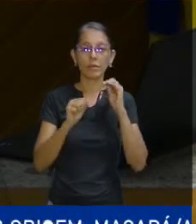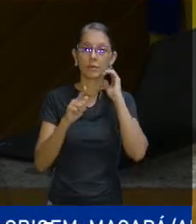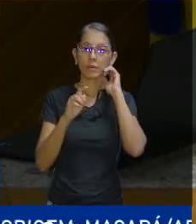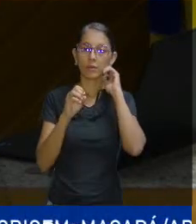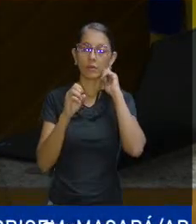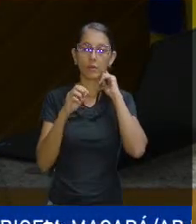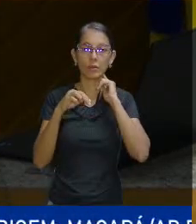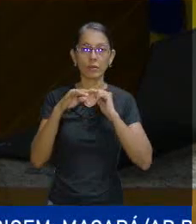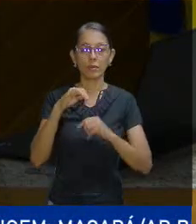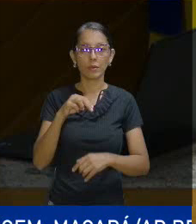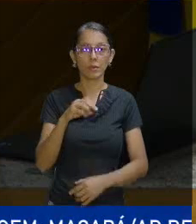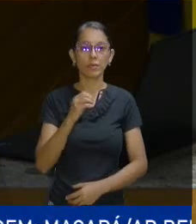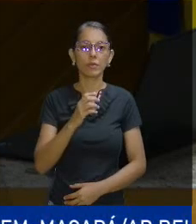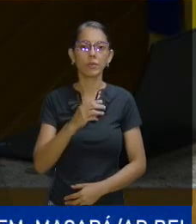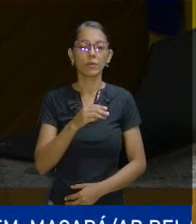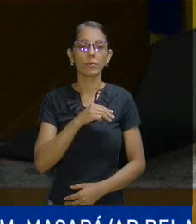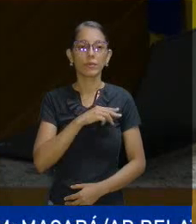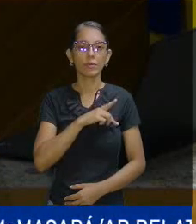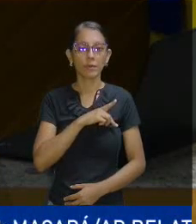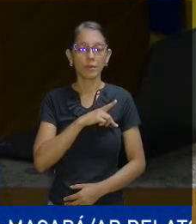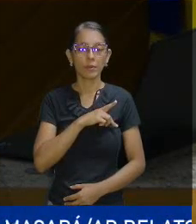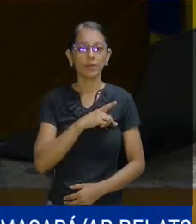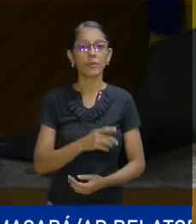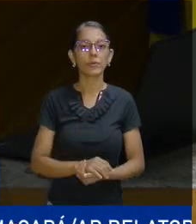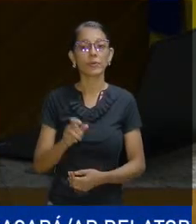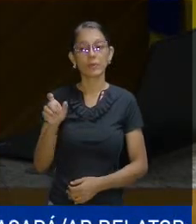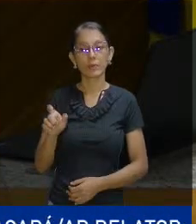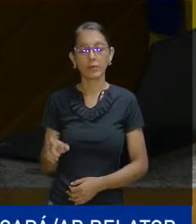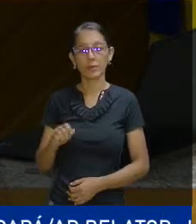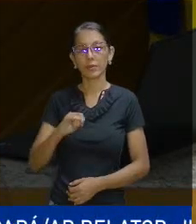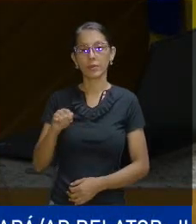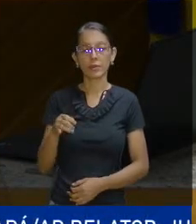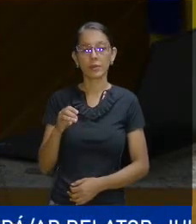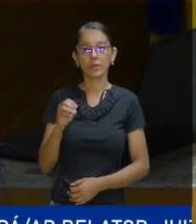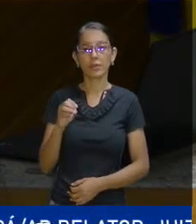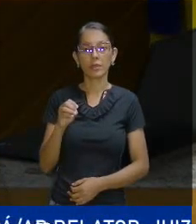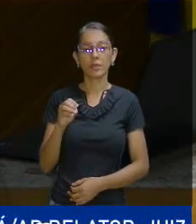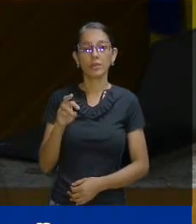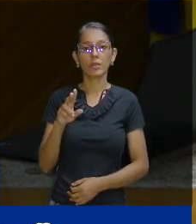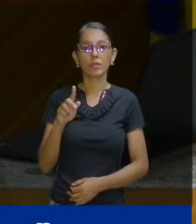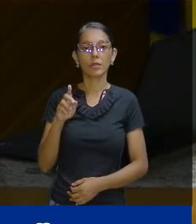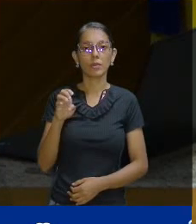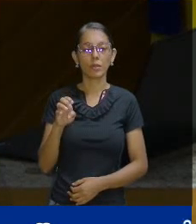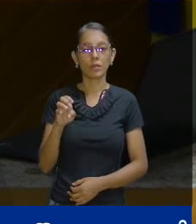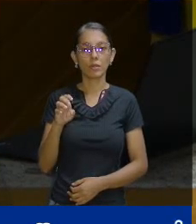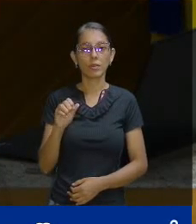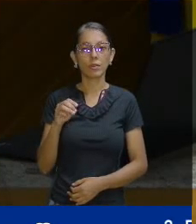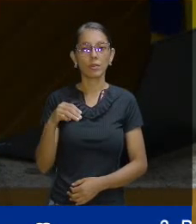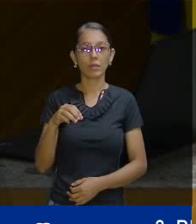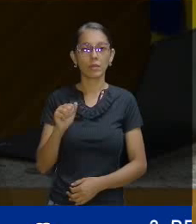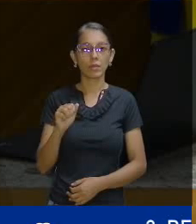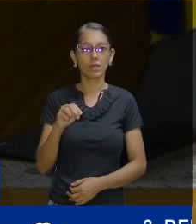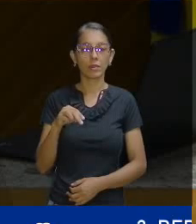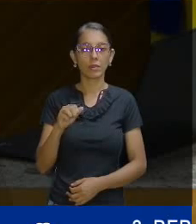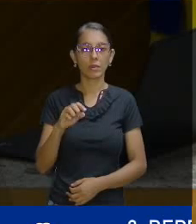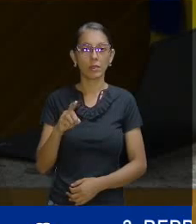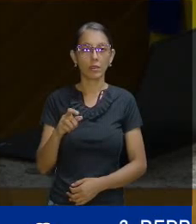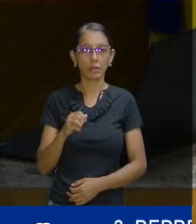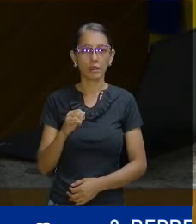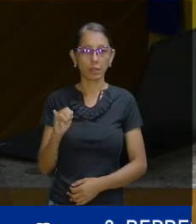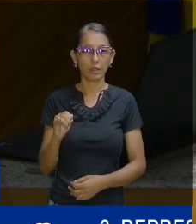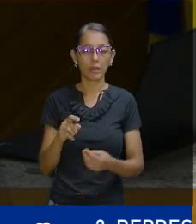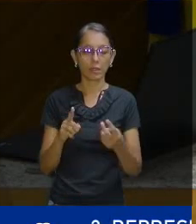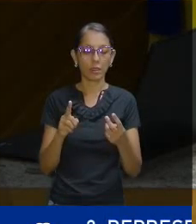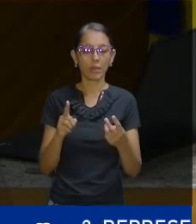o representante do Ministério Público Eleitoral, e o representado Jorge Emanuel Manajás Cardoso, e representado Júlio César da Silva Nascimento,